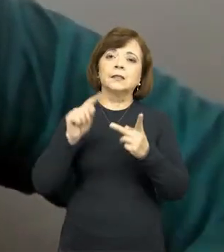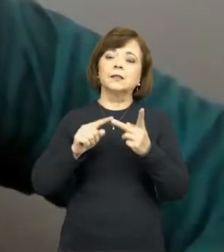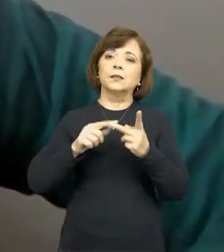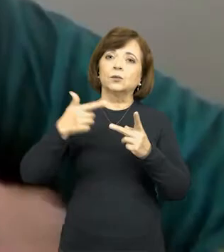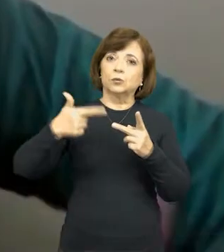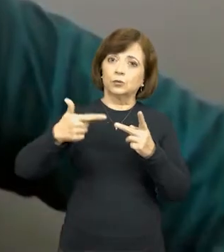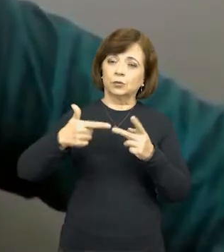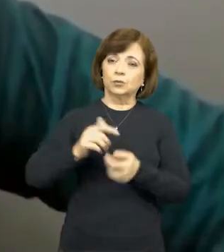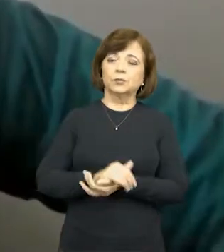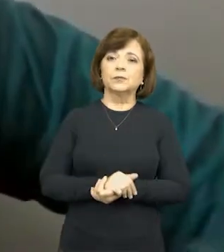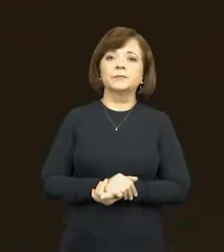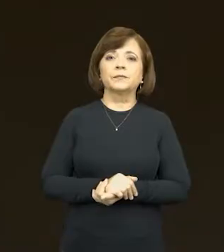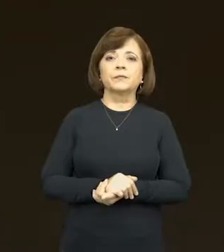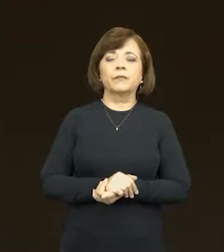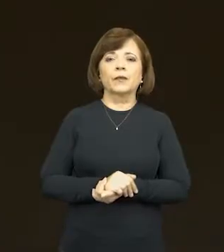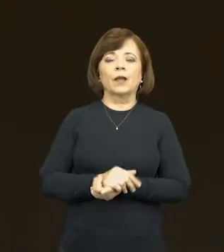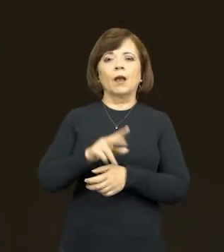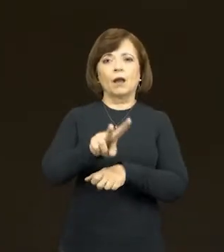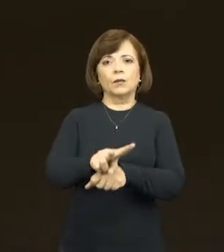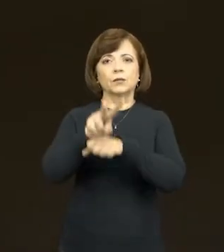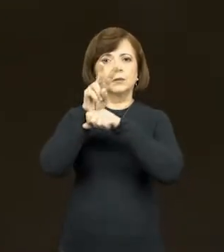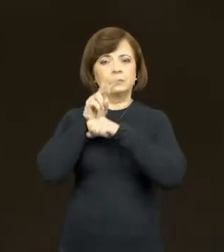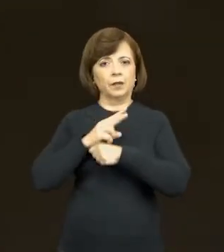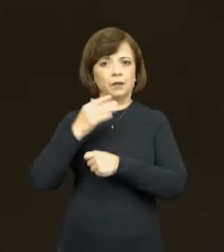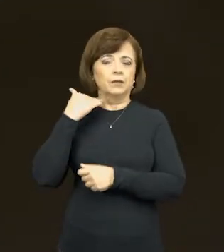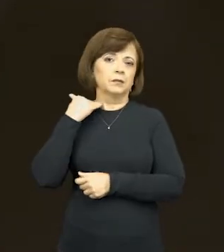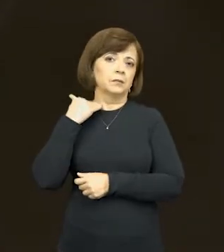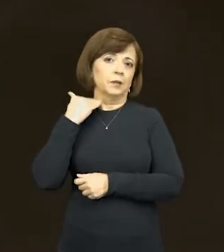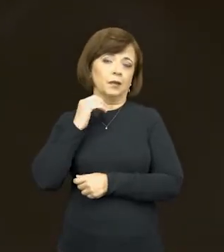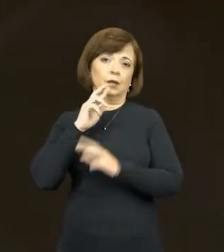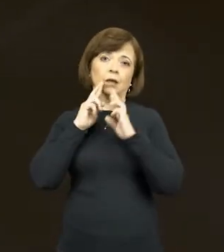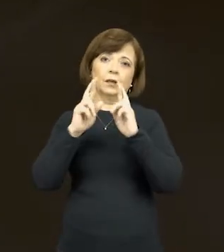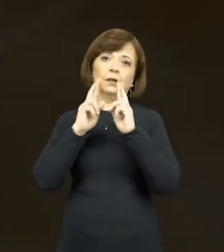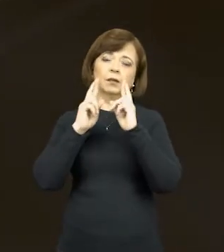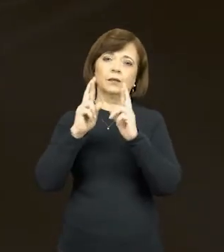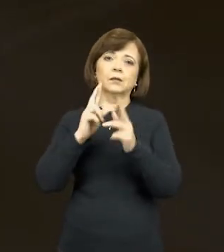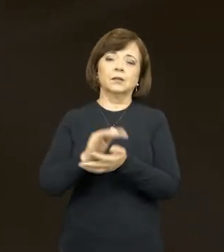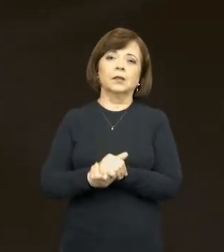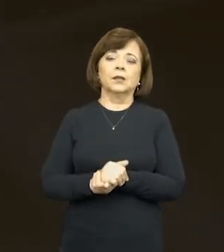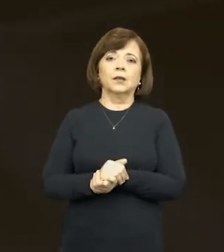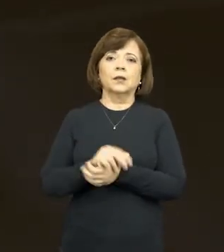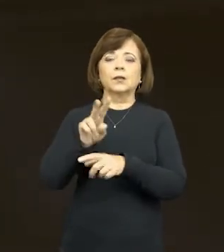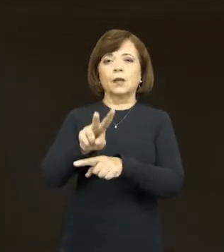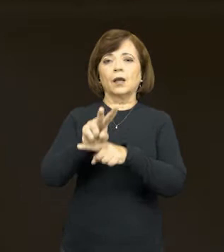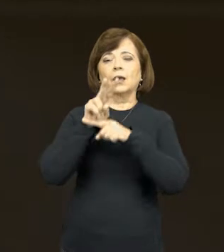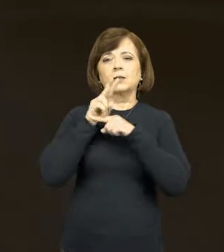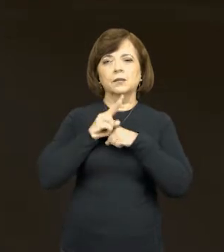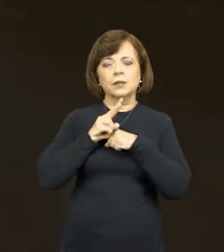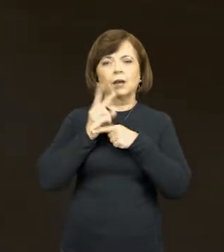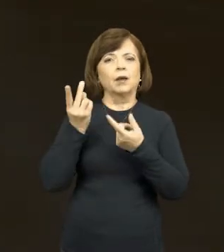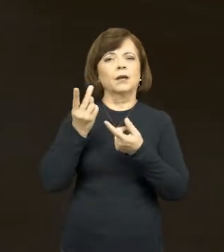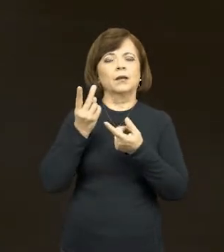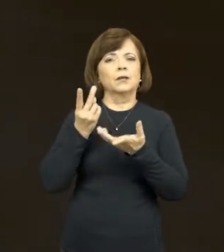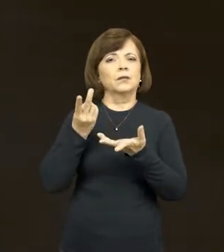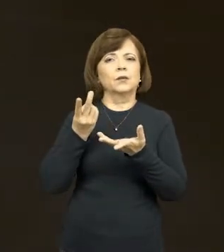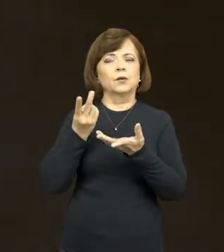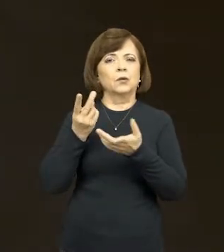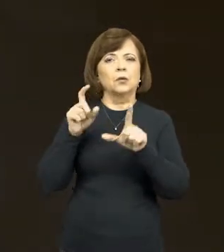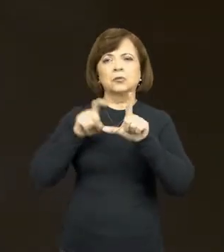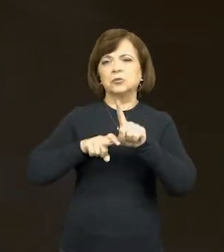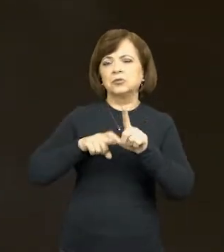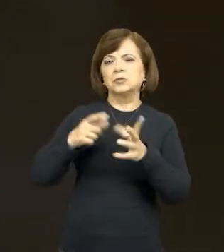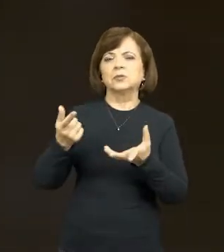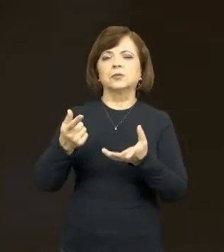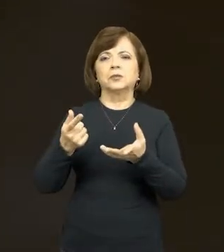lugar, ficaram os empréstimos bancários, né? Houve muita reclamação de empréstimos consignados, ou porque não